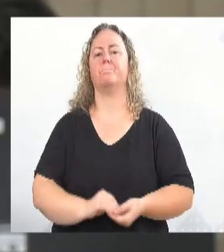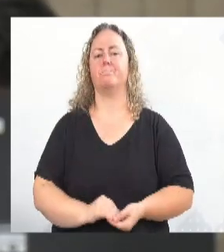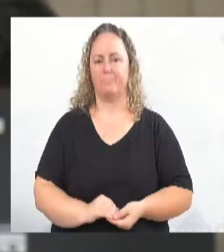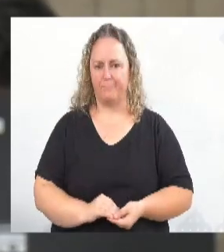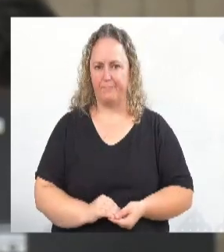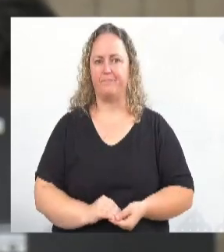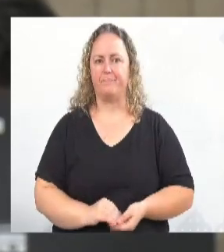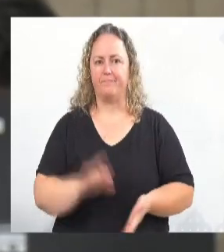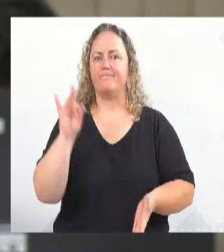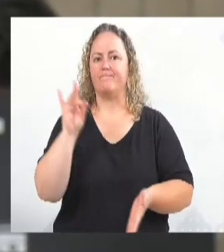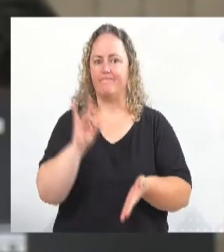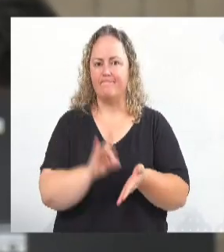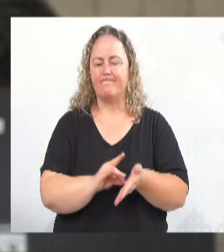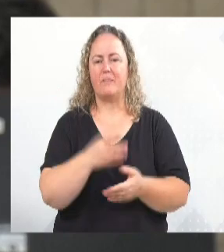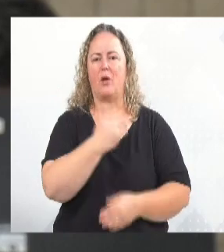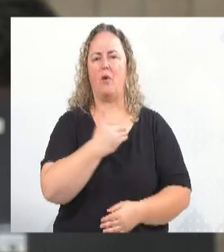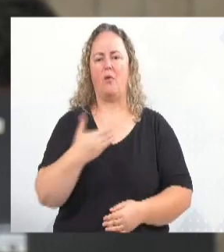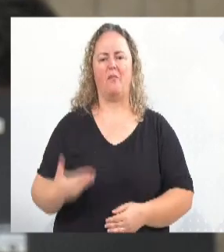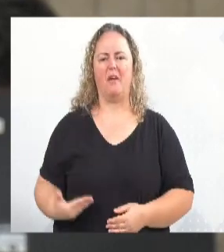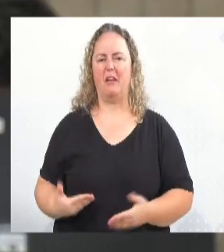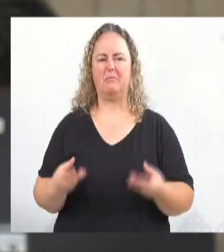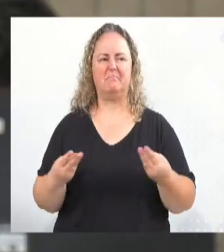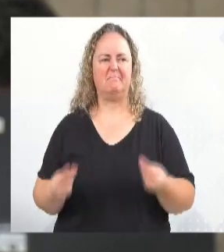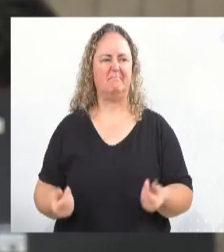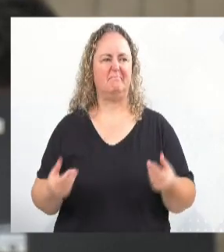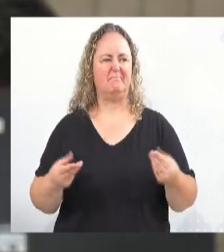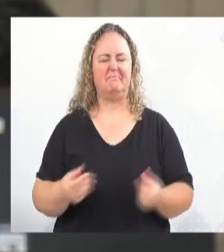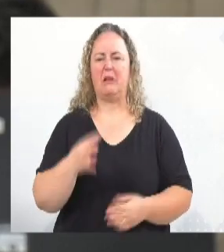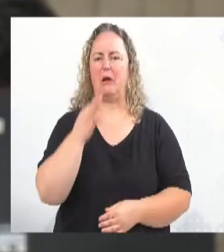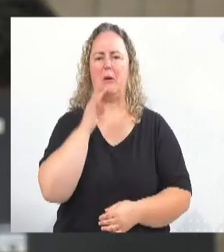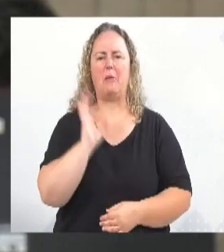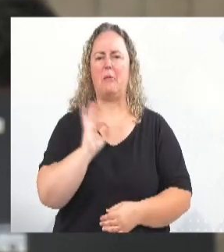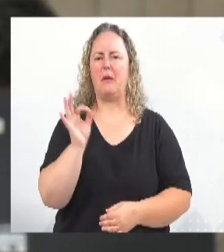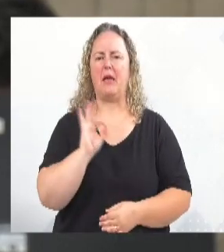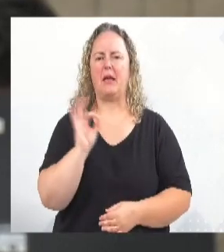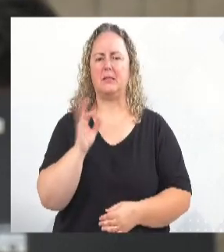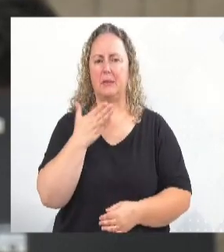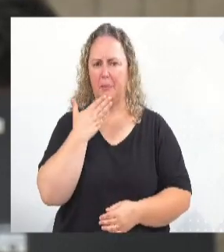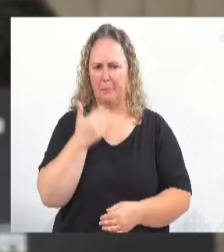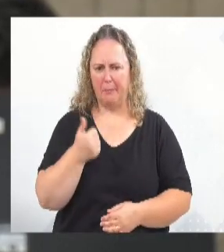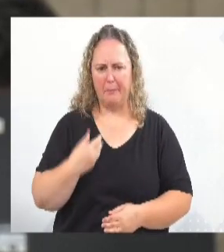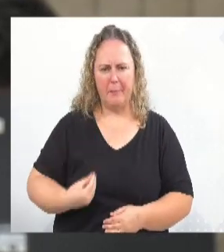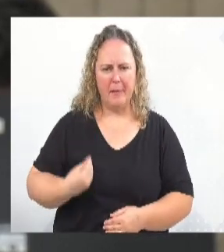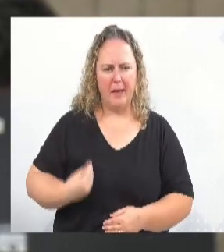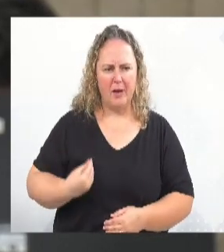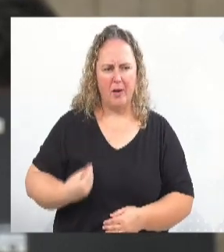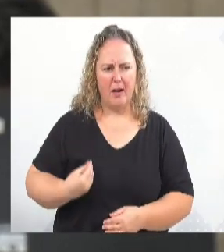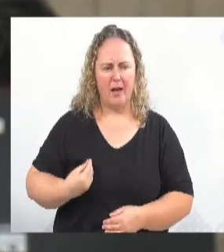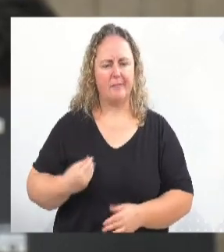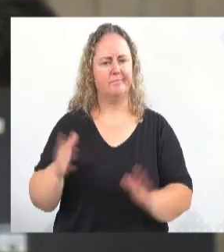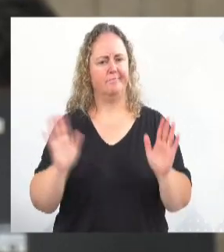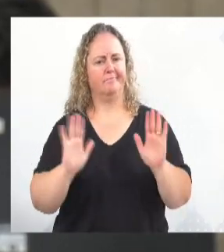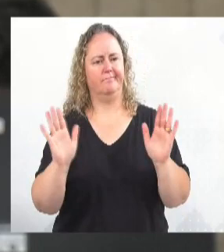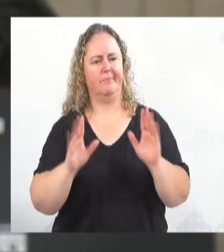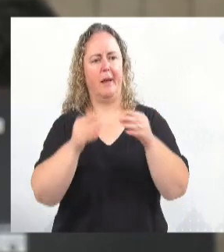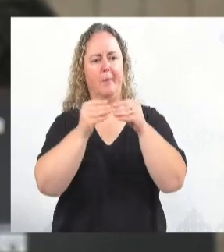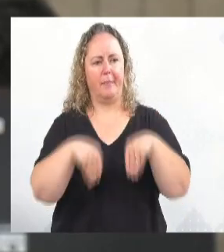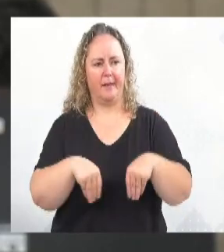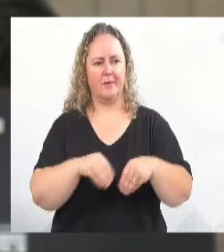isso é um desgoverno, sem conhecimento técnico, e não veio para melhorar a vida das pessoas, veio para prejudicar, e o